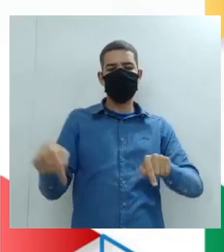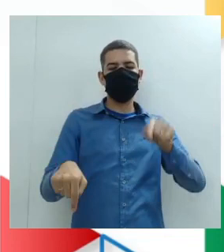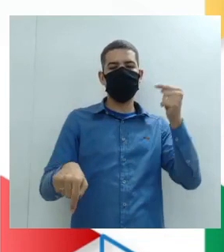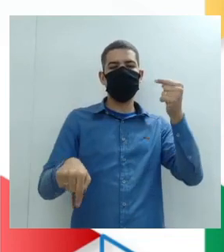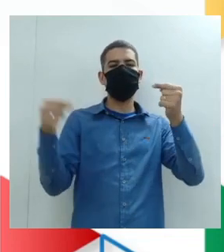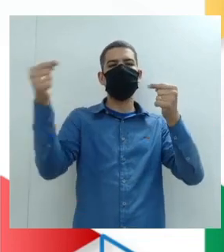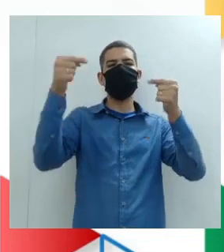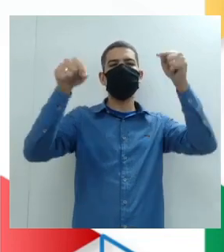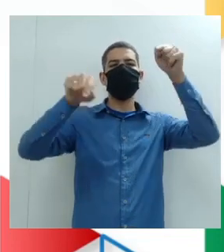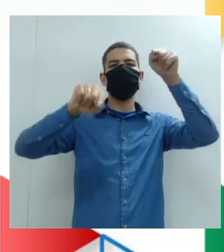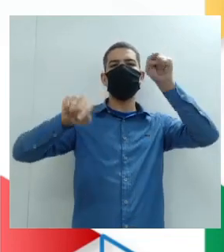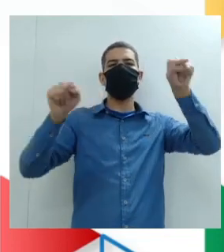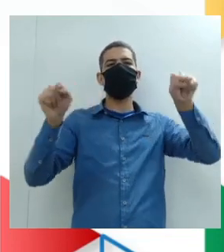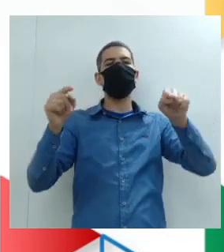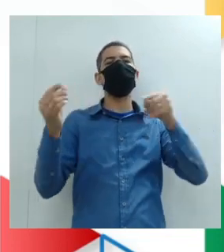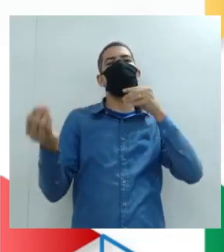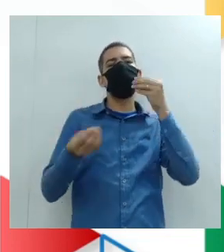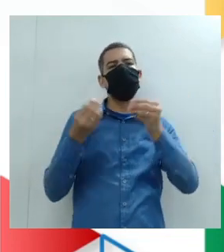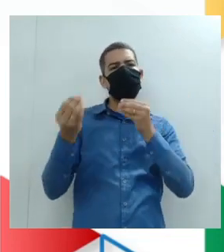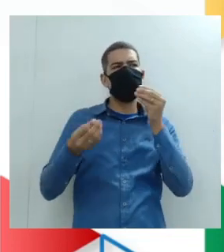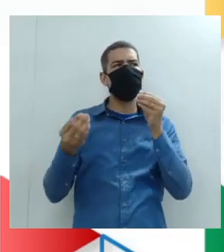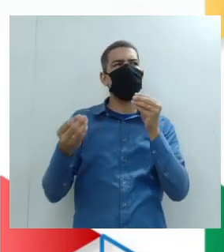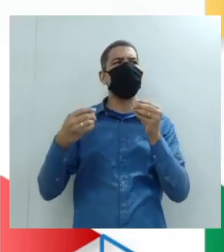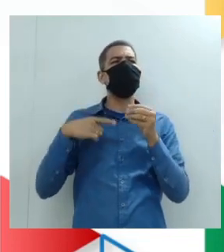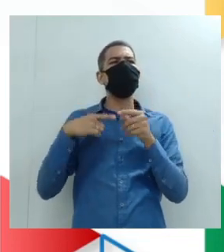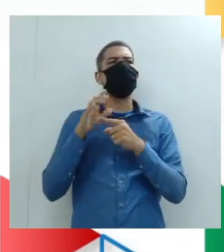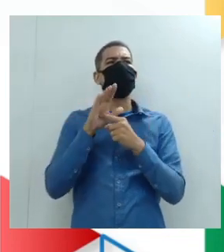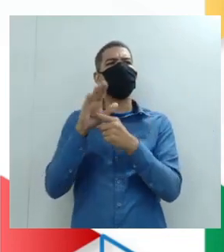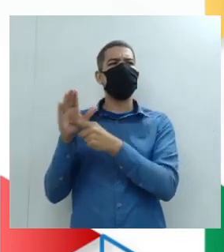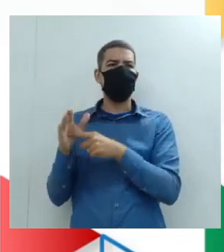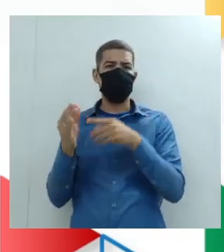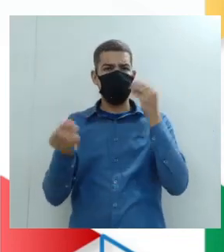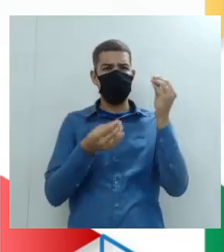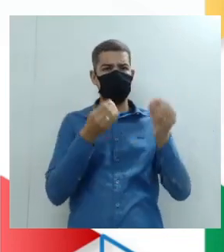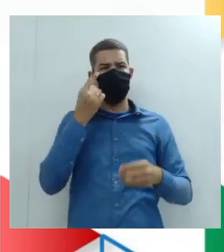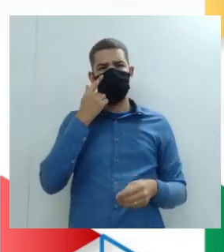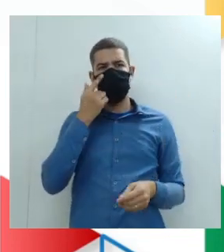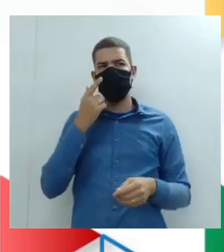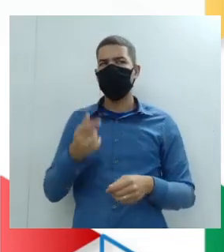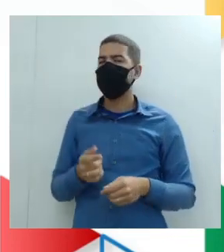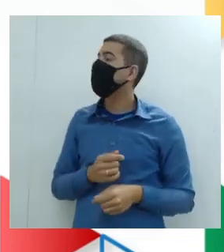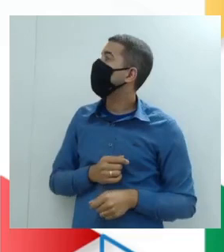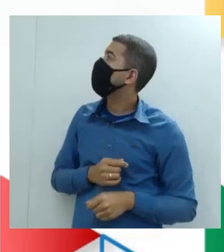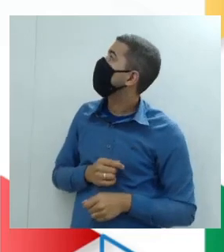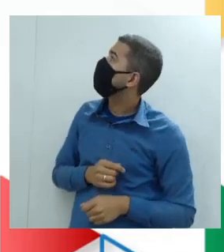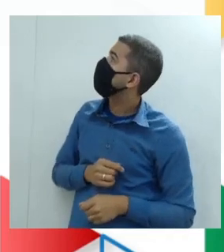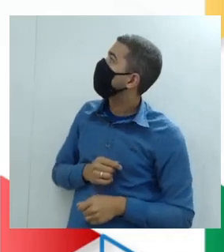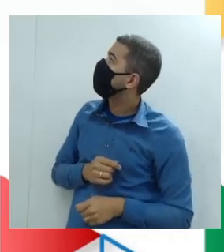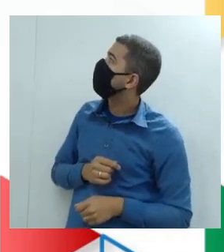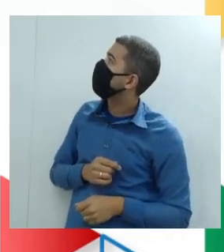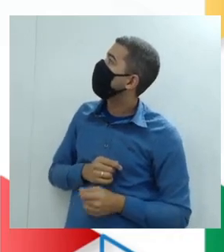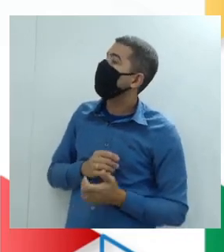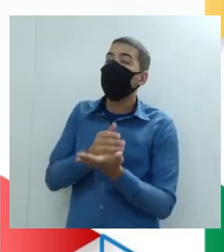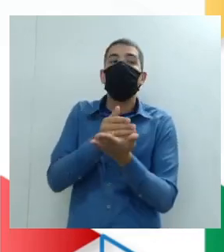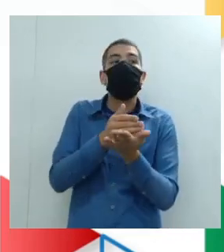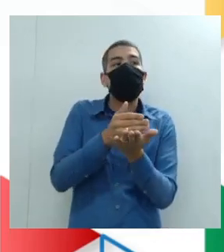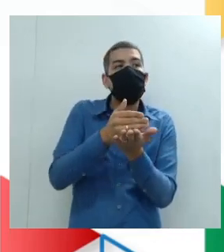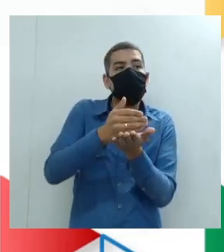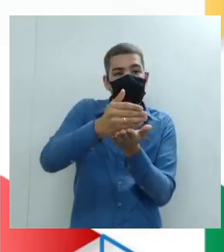fluxo da atividade. E eles são demonstráveis, tá? Vou te mostrar aqui, ó. Início, é esse que está aí, ó,